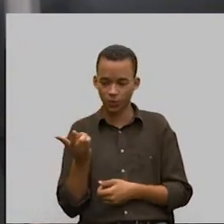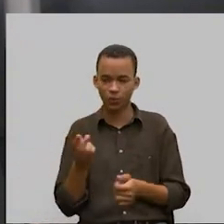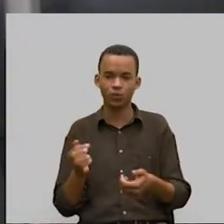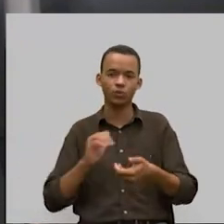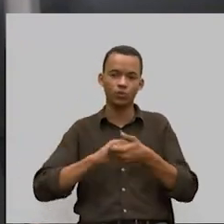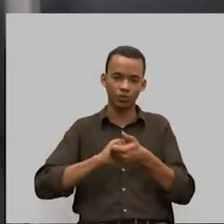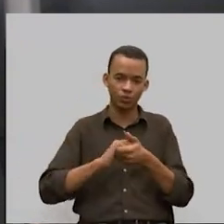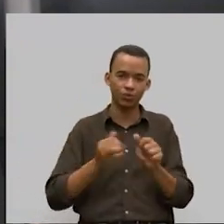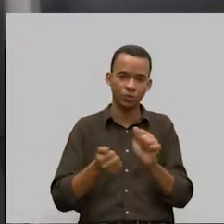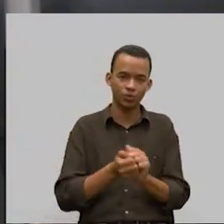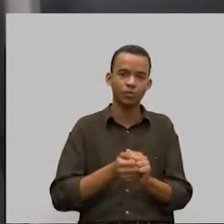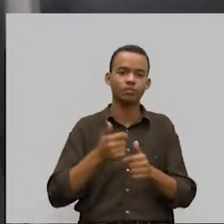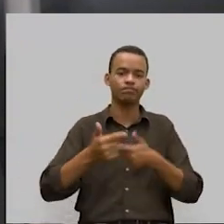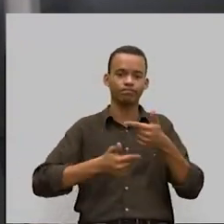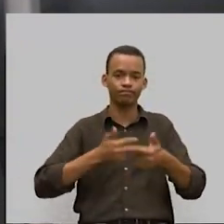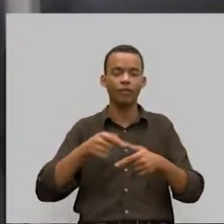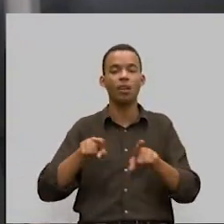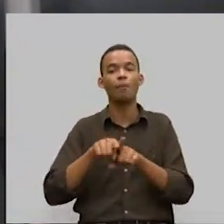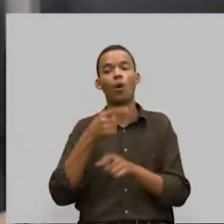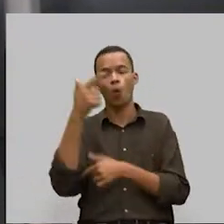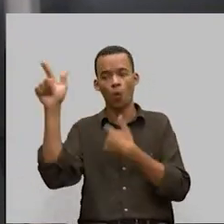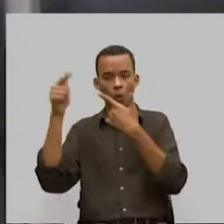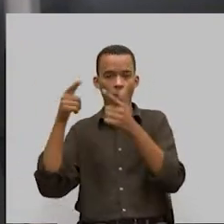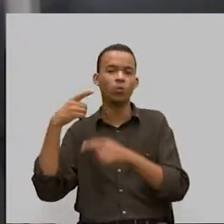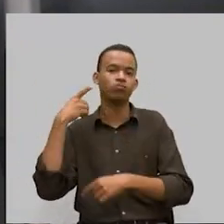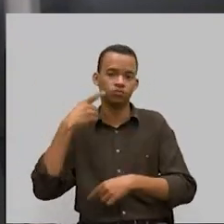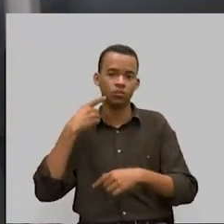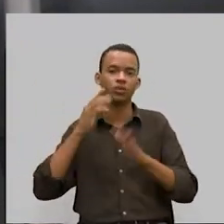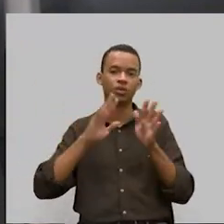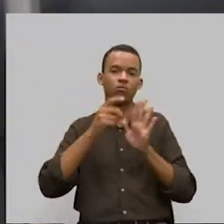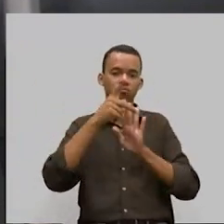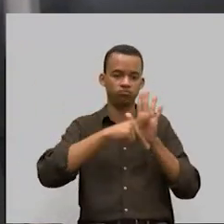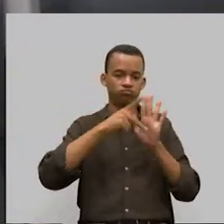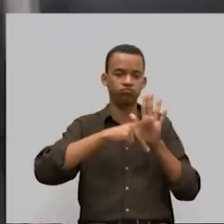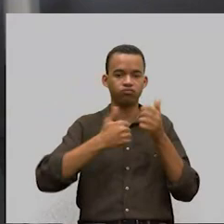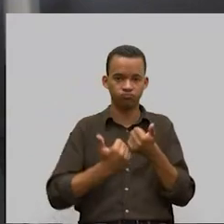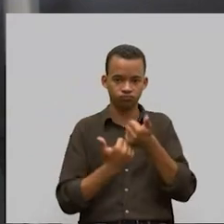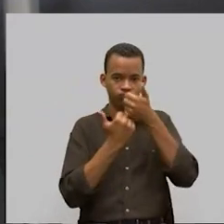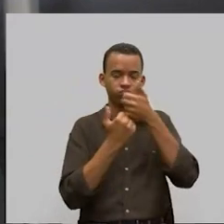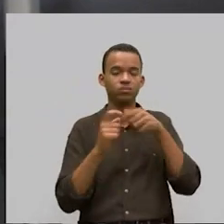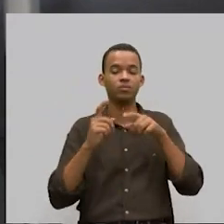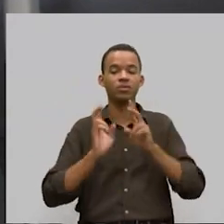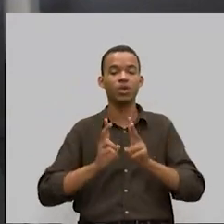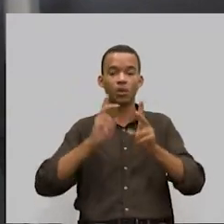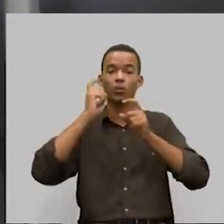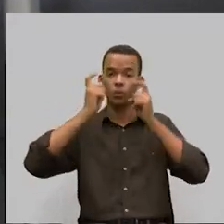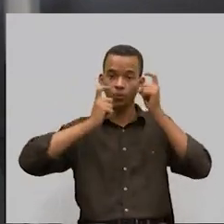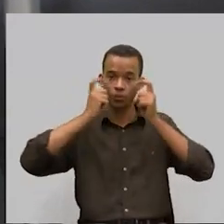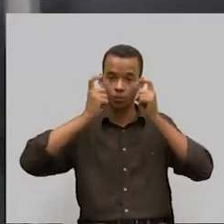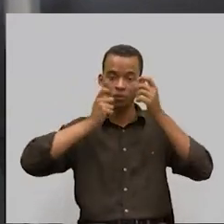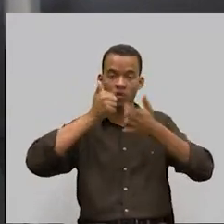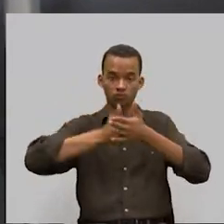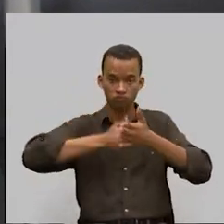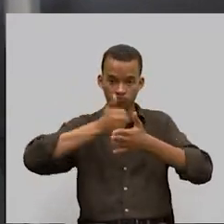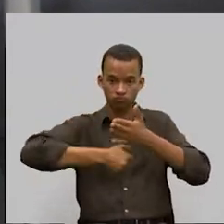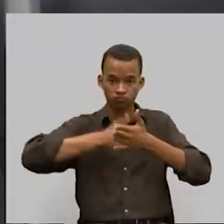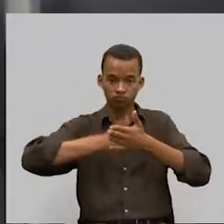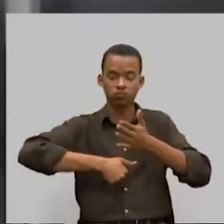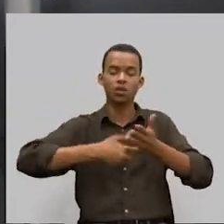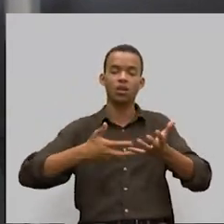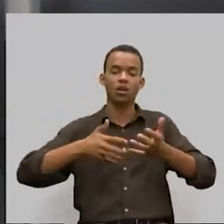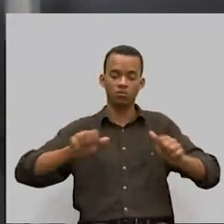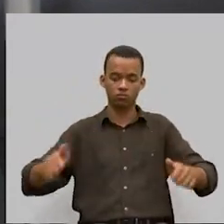deputados que nos apoiaram nossos projetos Mas continuou preocupado lutando né Eh em melhoria